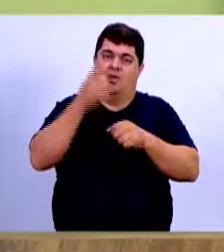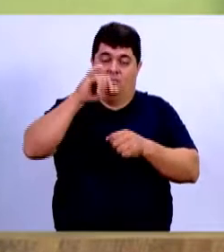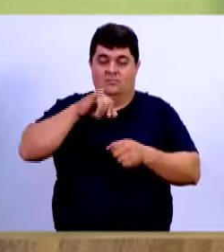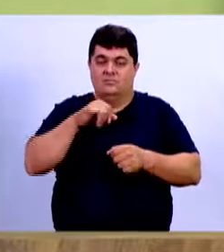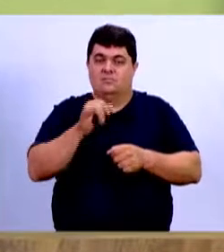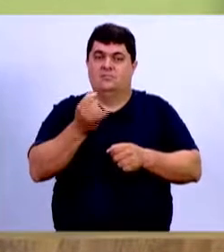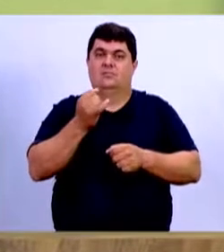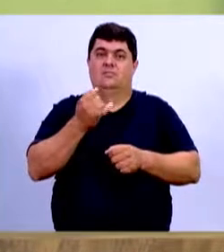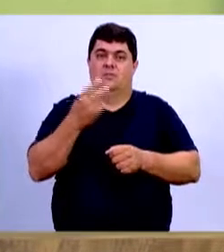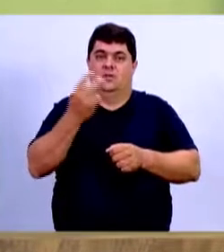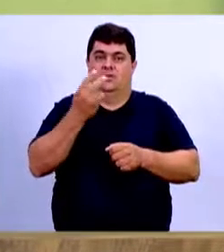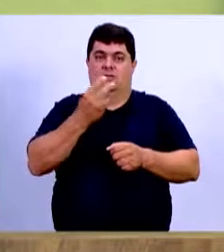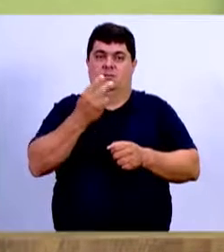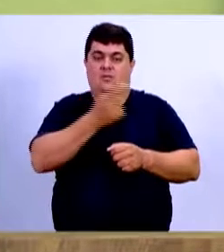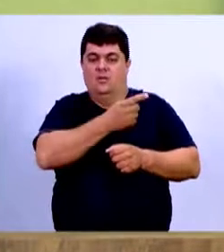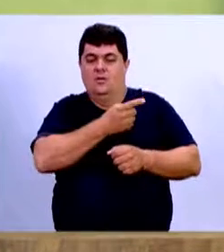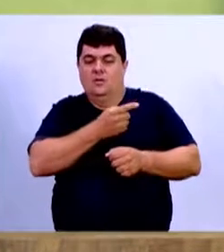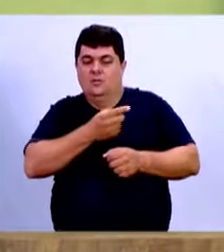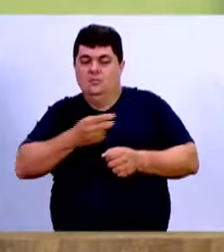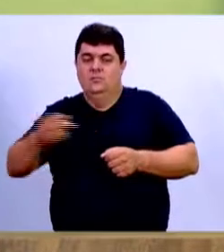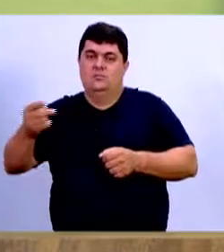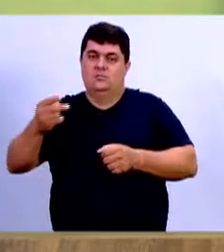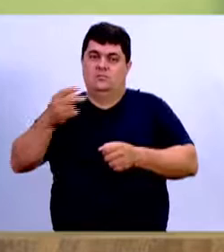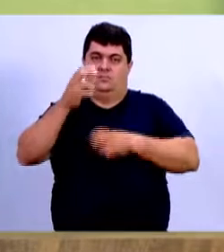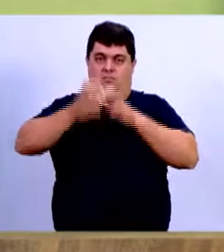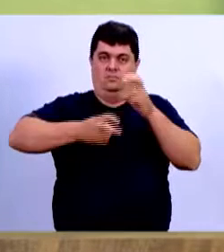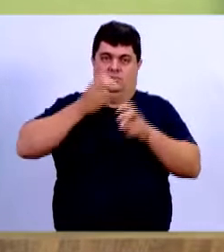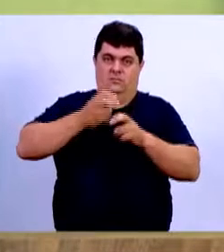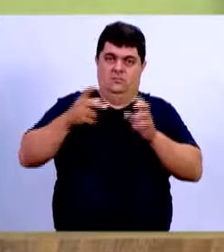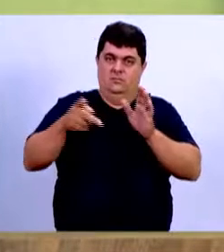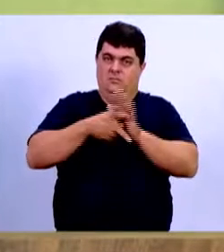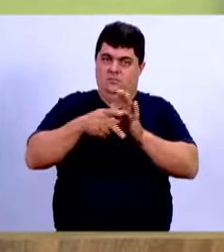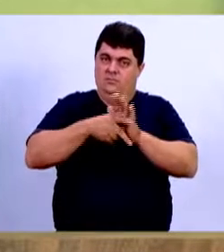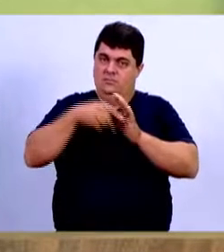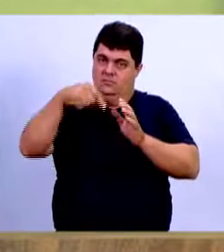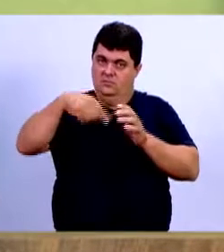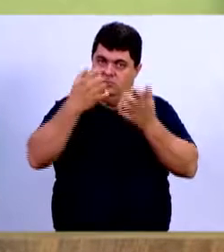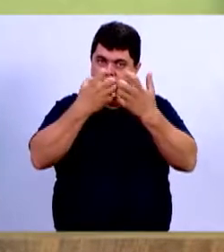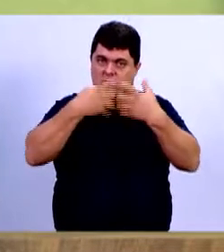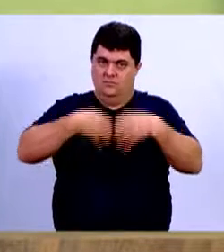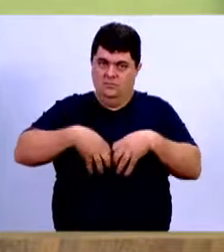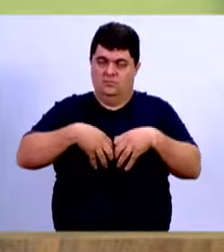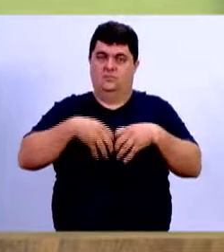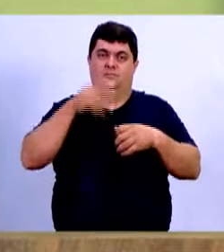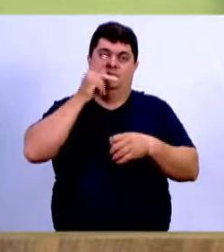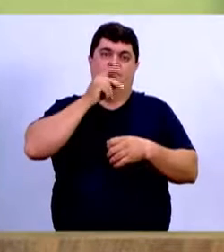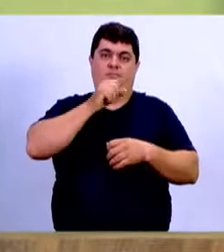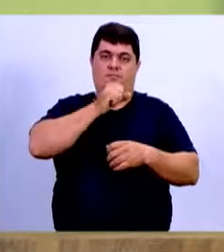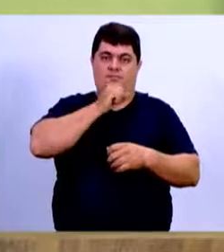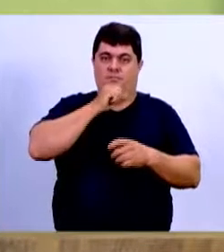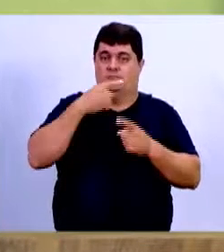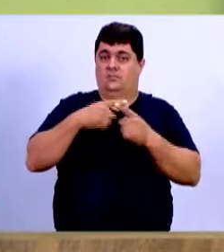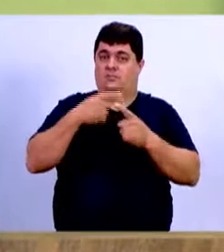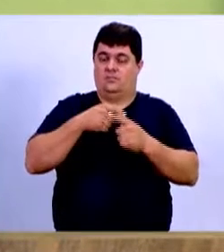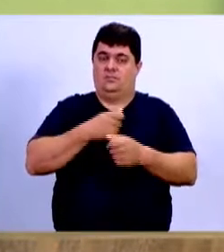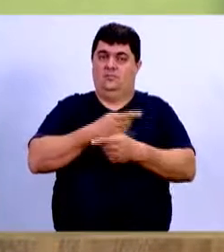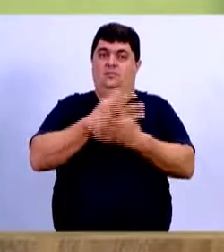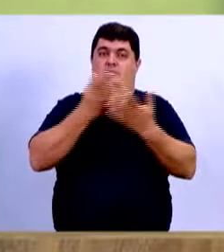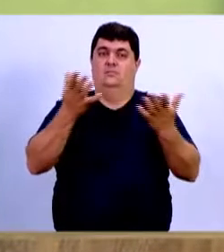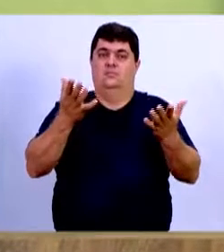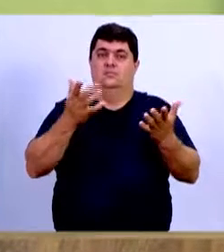aproveitem essa segunda semana de informática que está sendo promovida aqui pelo IFRO Zona Norte, para que vocês